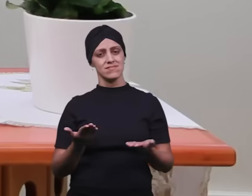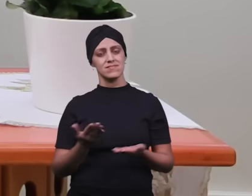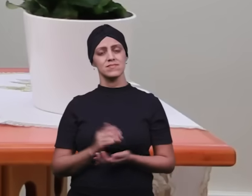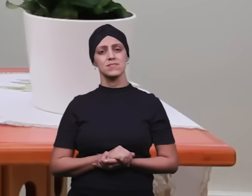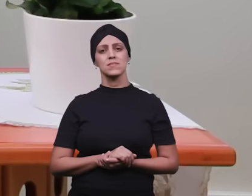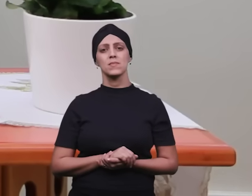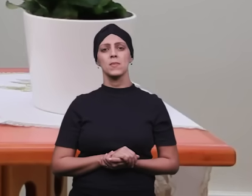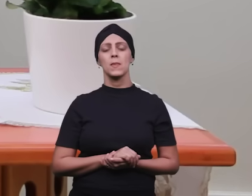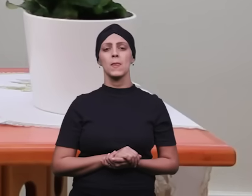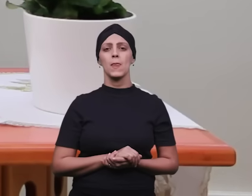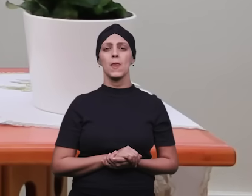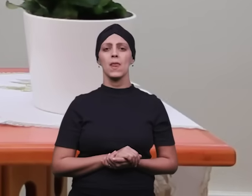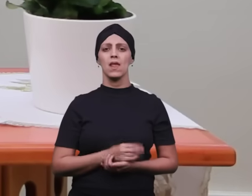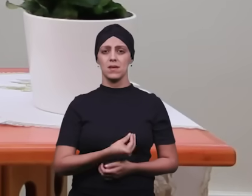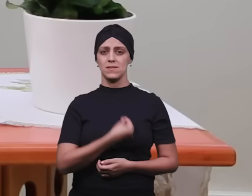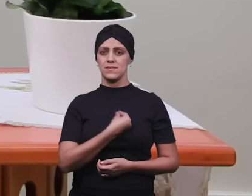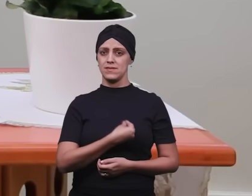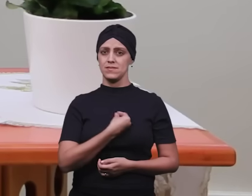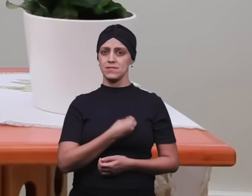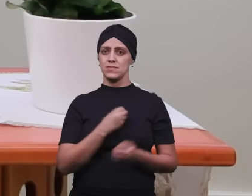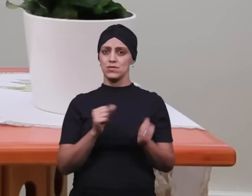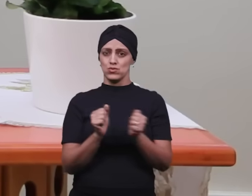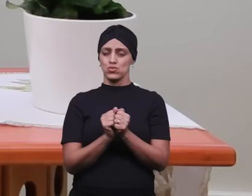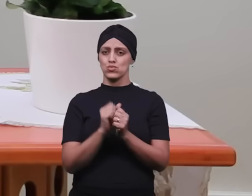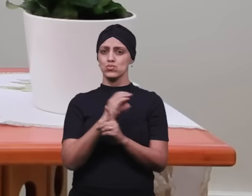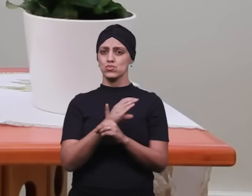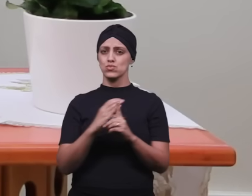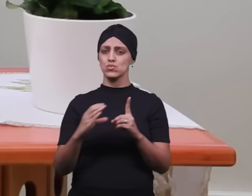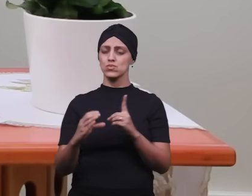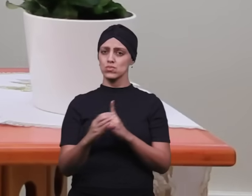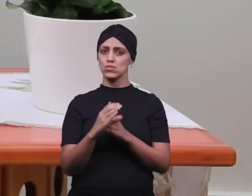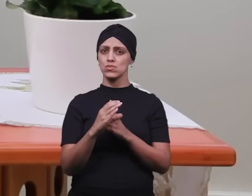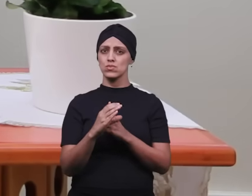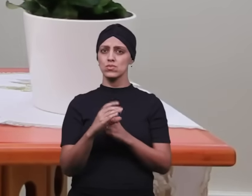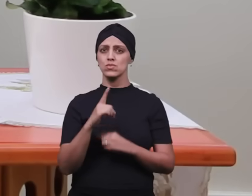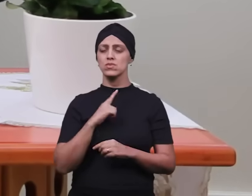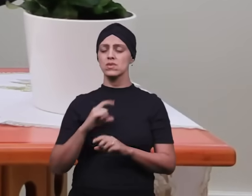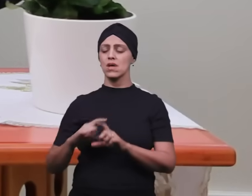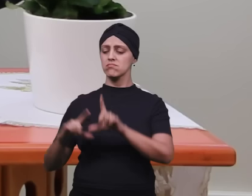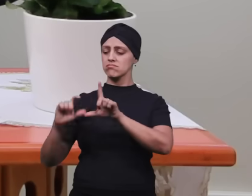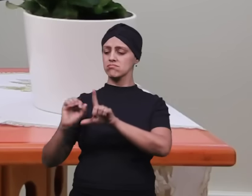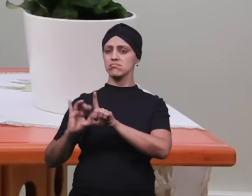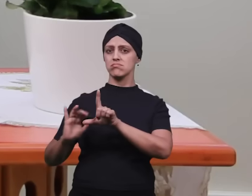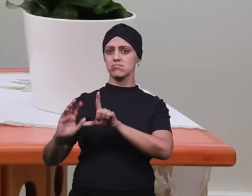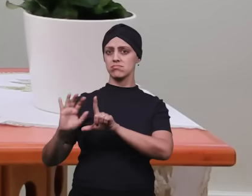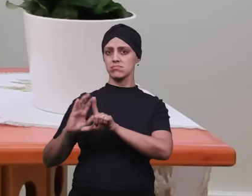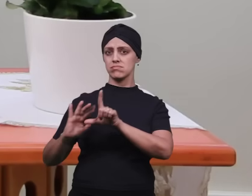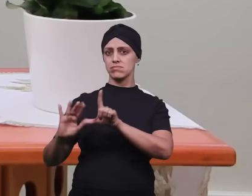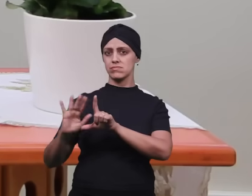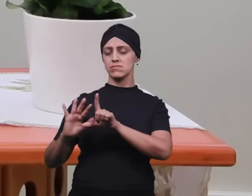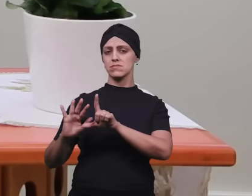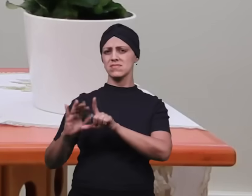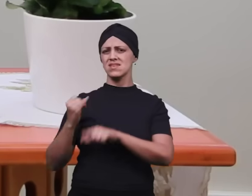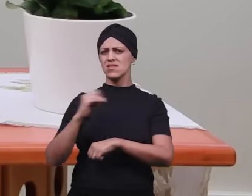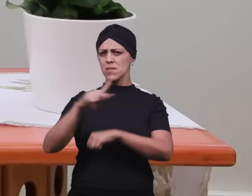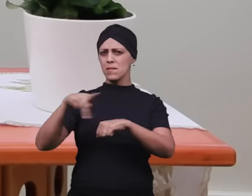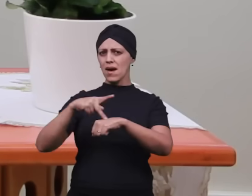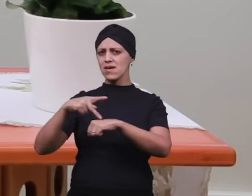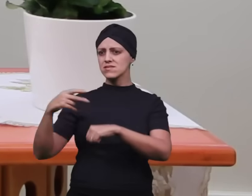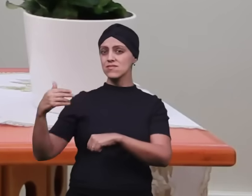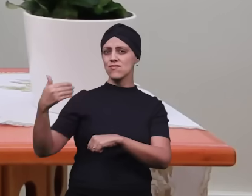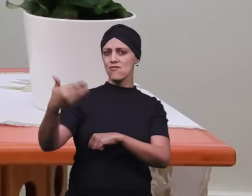disposição que está conosco, participando desse culto, esse primeiro QR Code. Se você está no